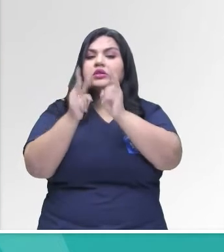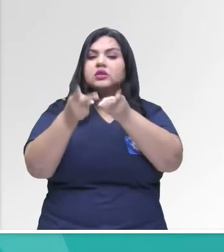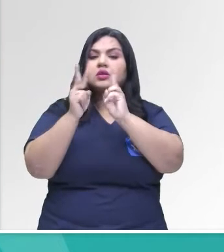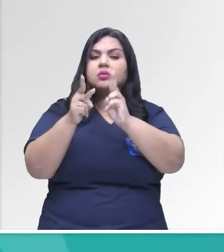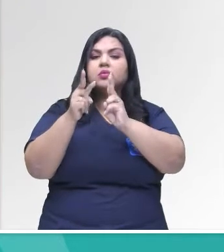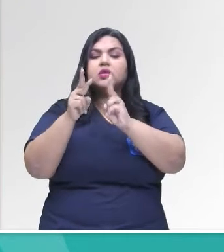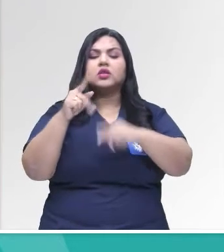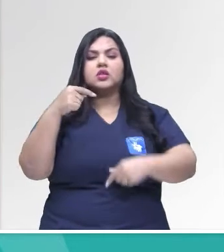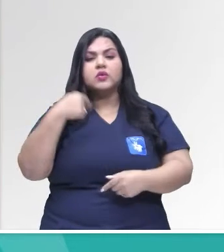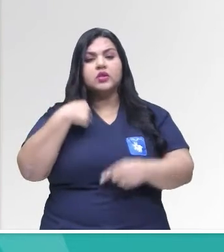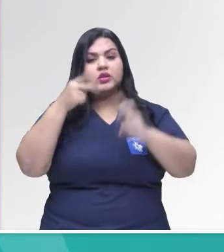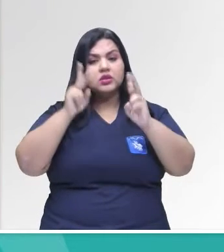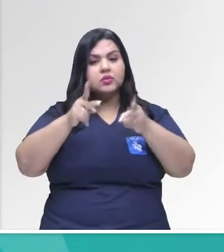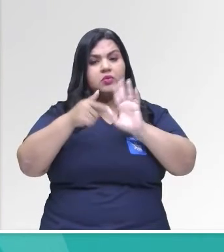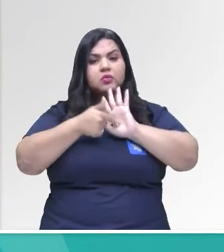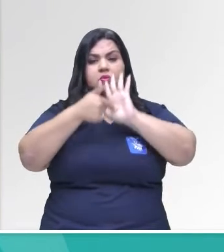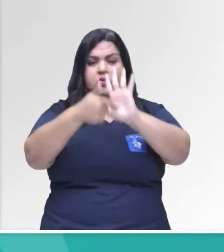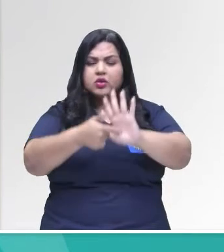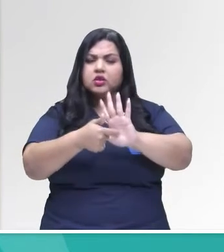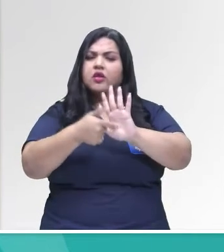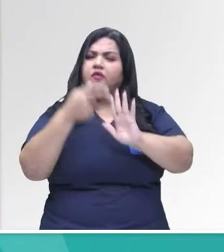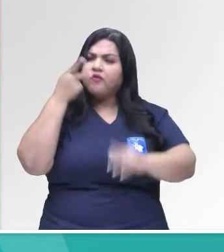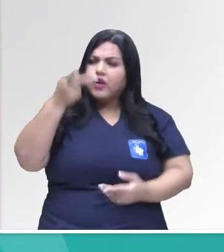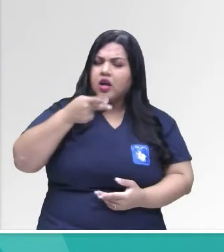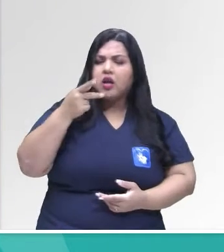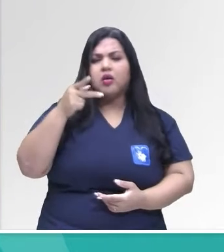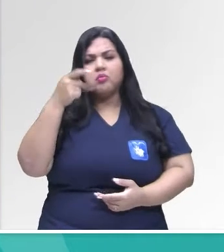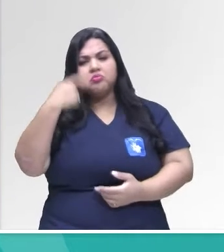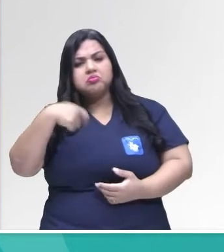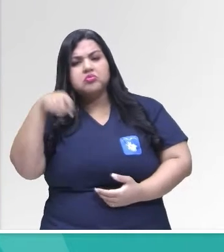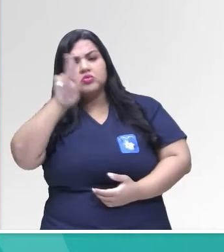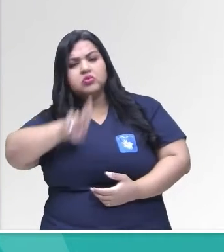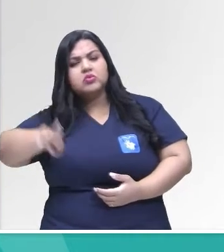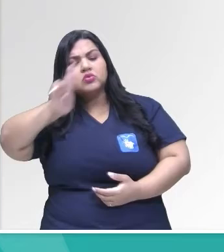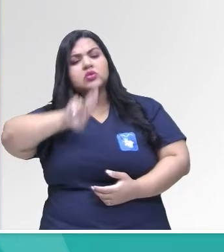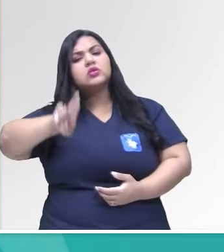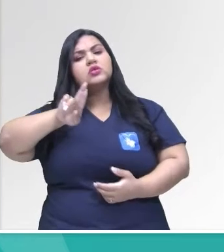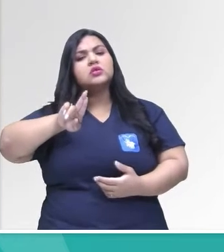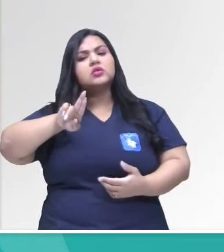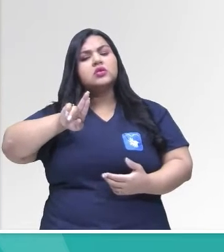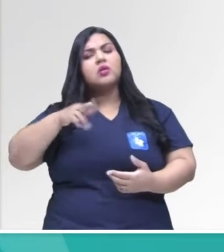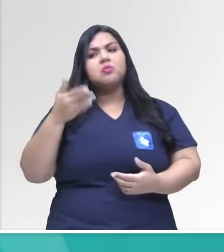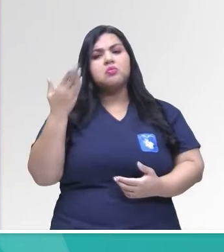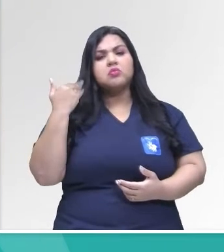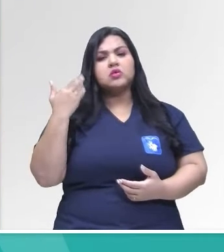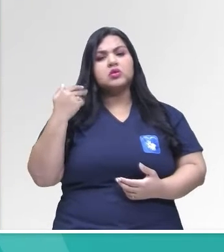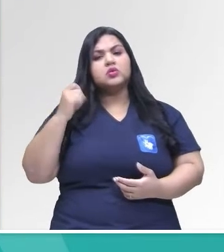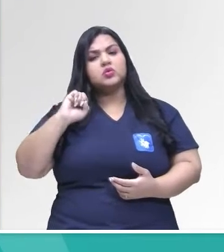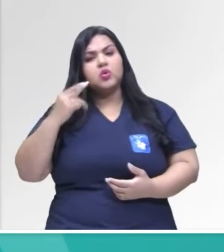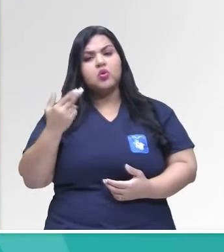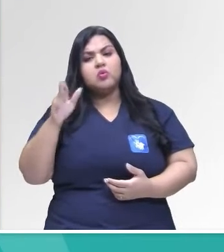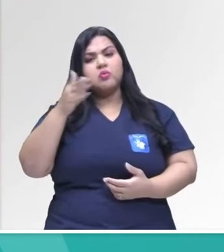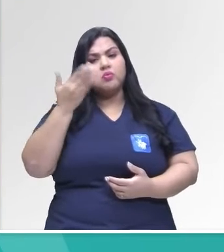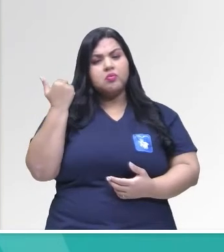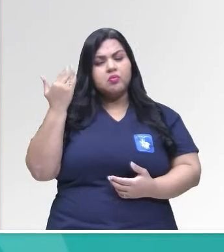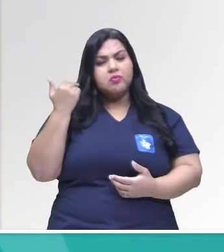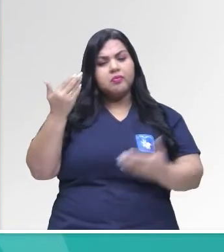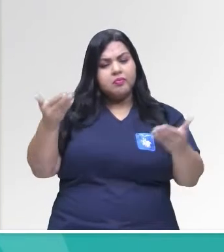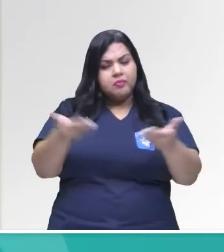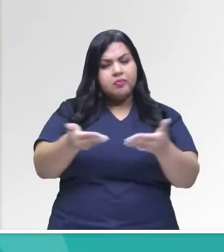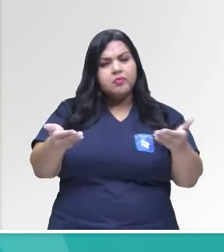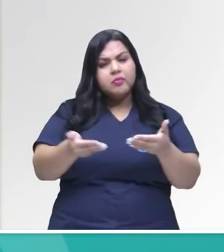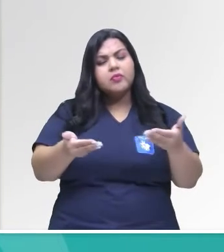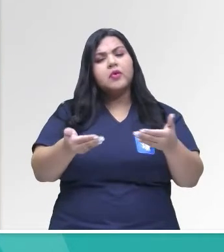eu trabalhar, que eu falar, que eu precisar usar a voz passiva, seja no presente ou no passado, eu vou precisar de